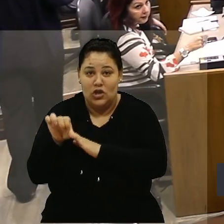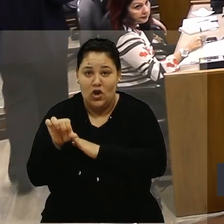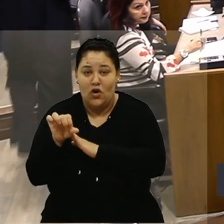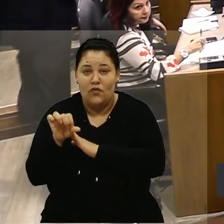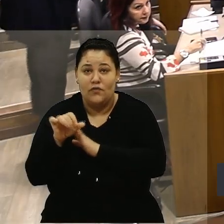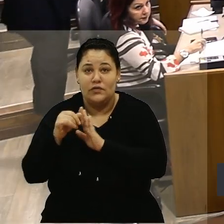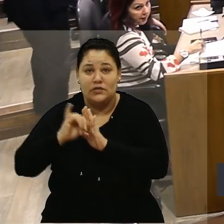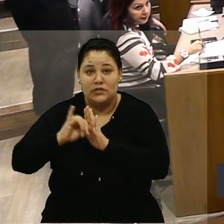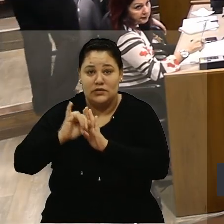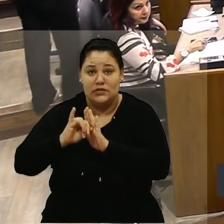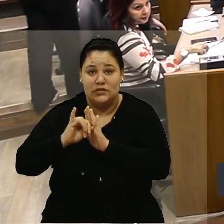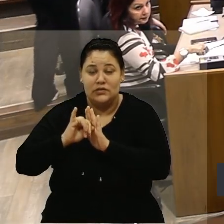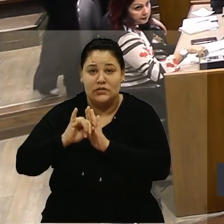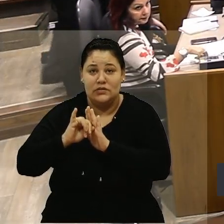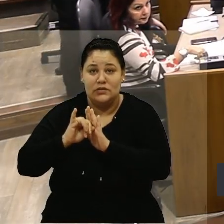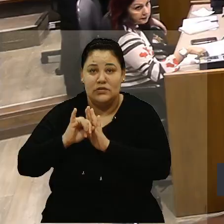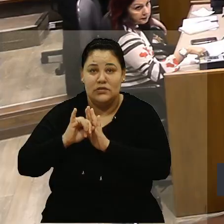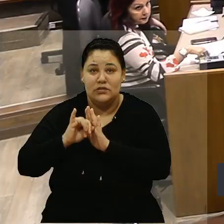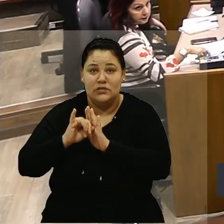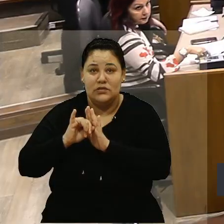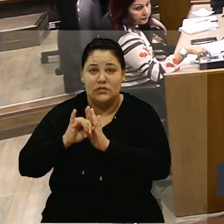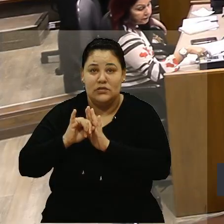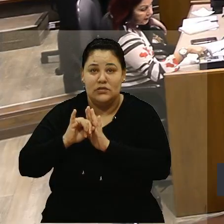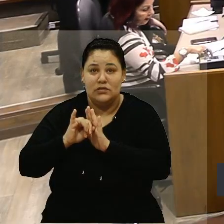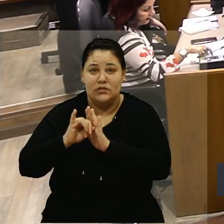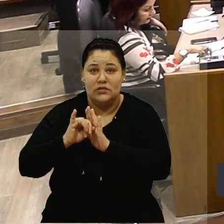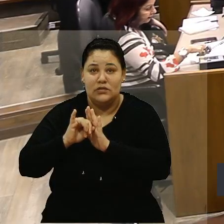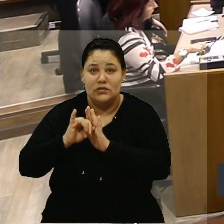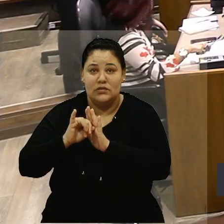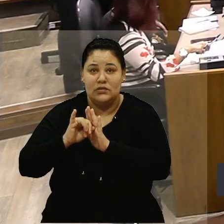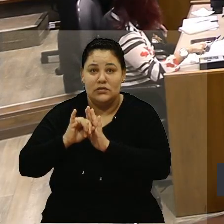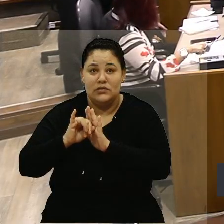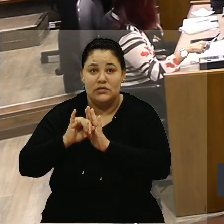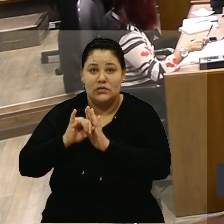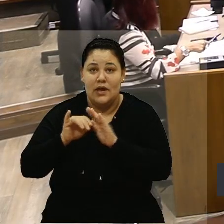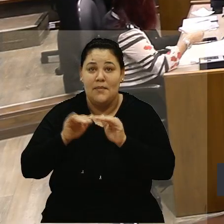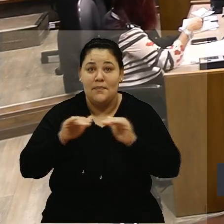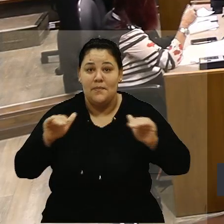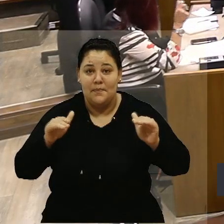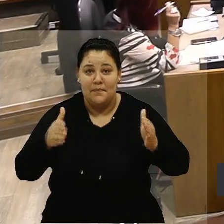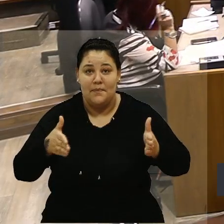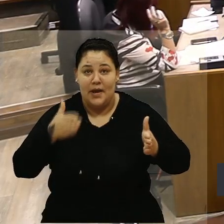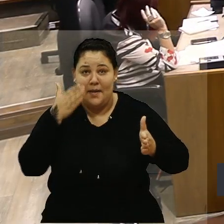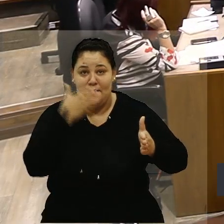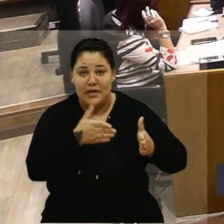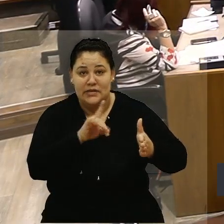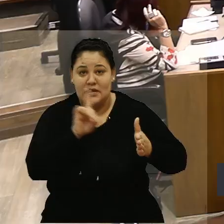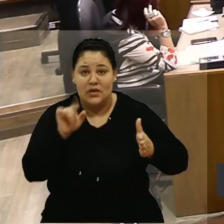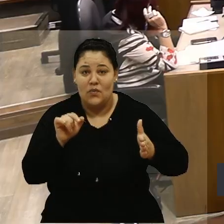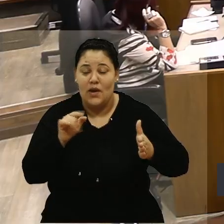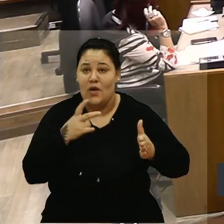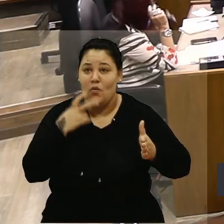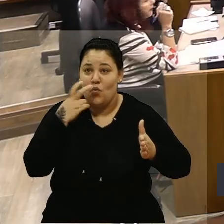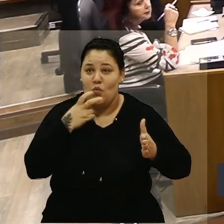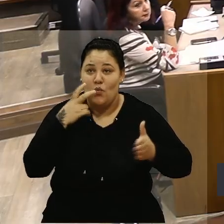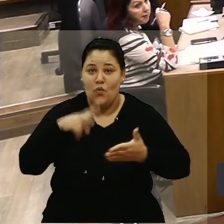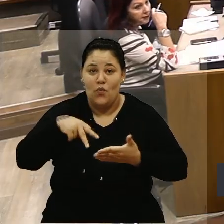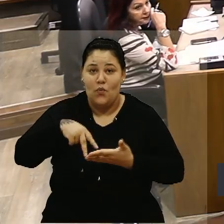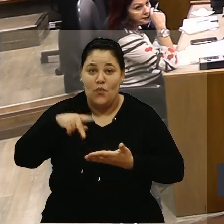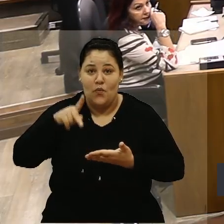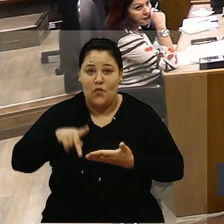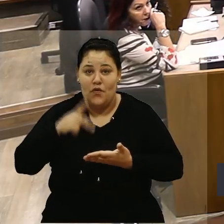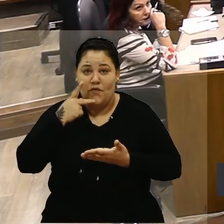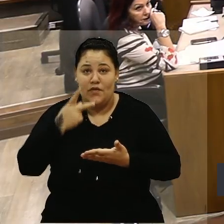mesa o esclarecimento e não ao orador. Só para só para tornar nítido. Vereador